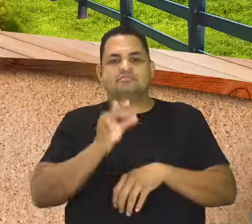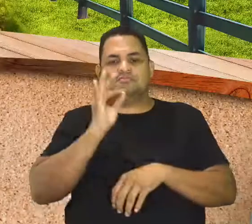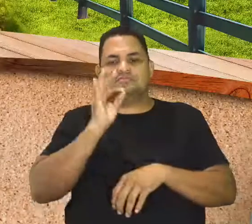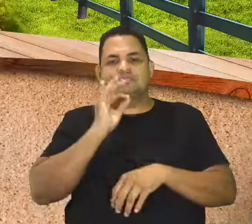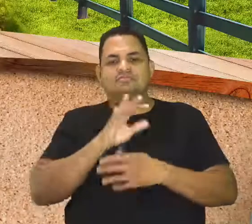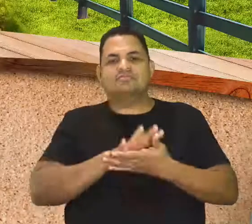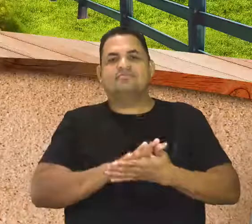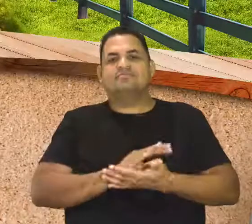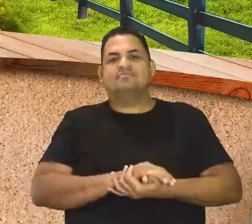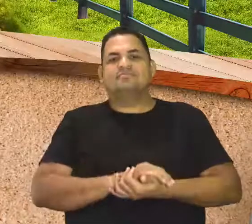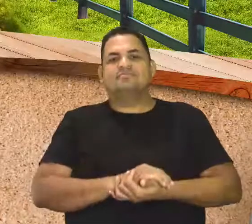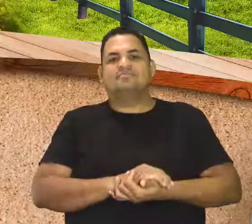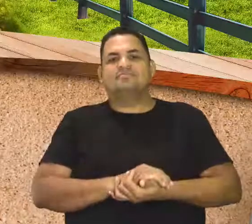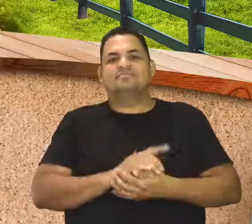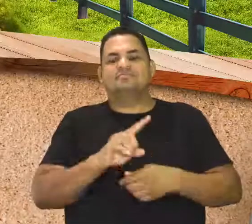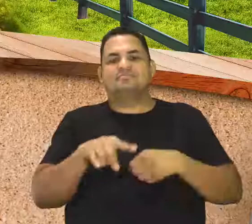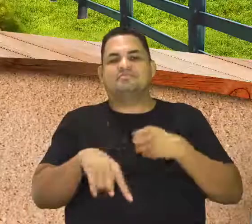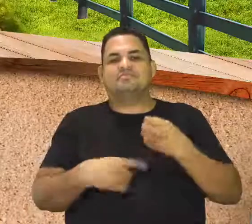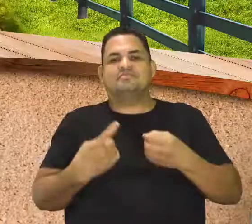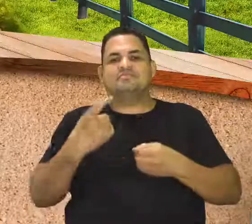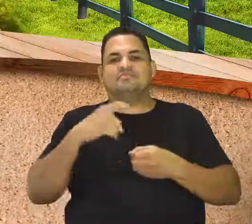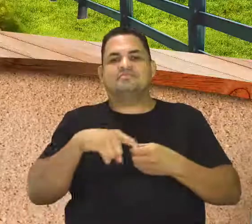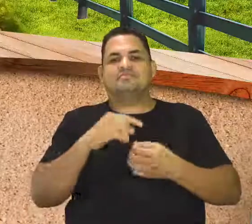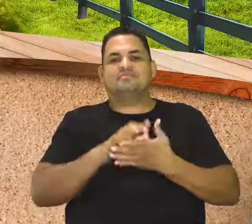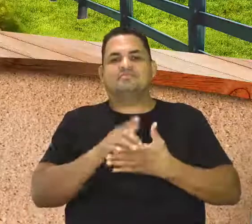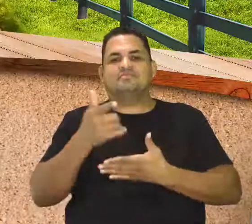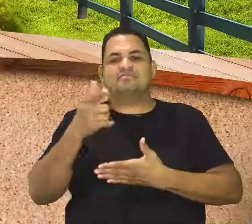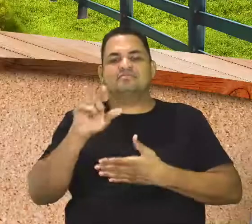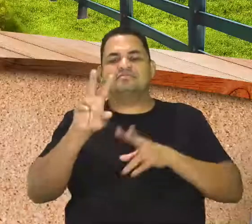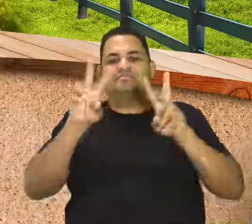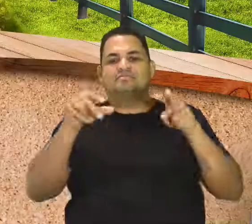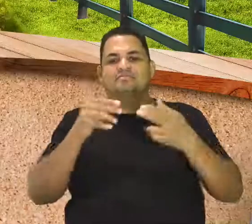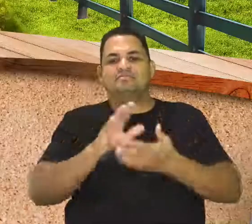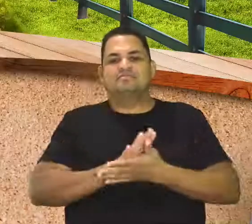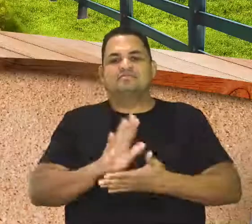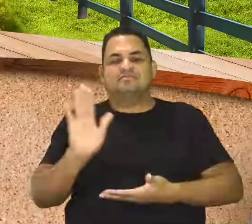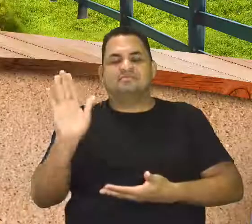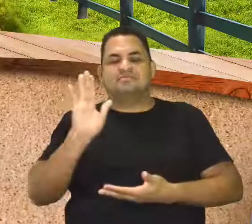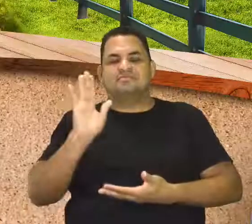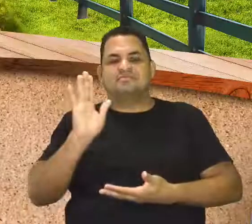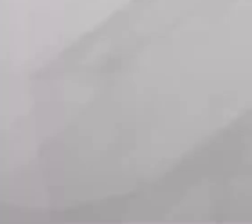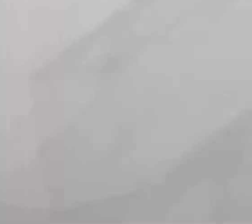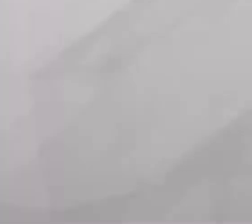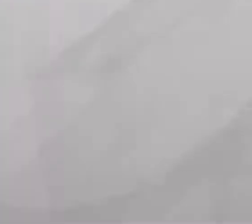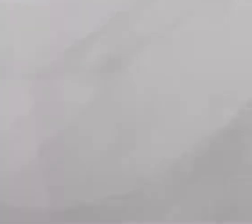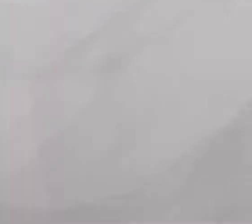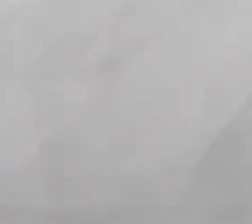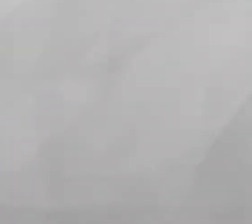querido Sami. E daqui a pouco a gente volta com outro assunto para vocês. Tchau, gente.